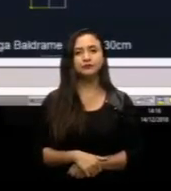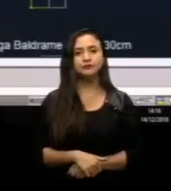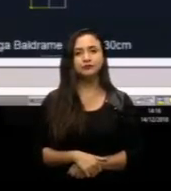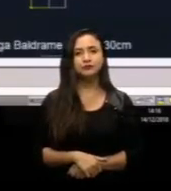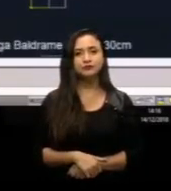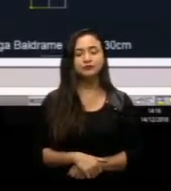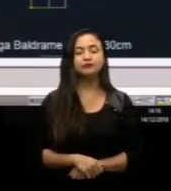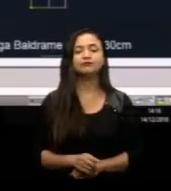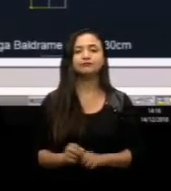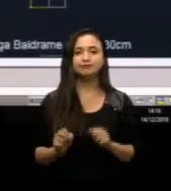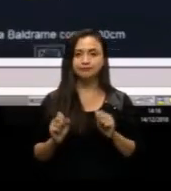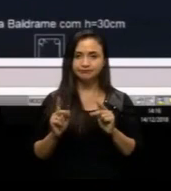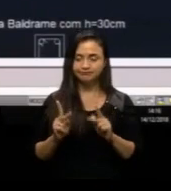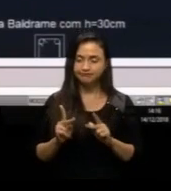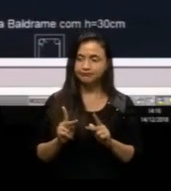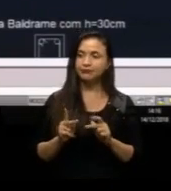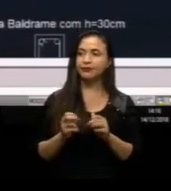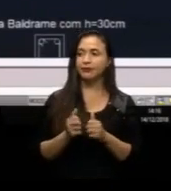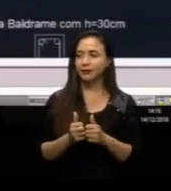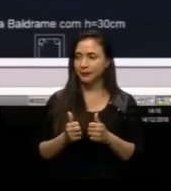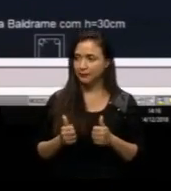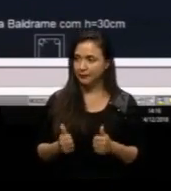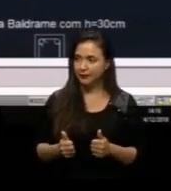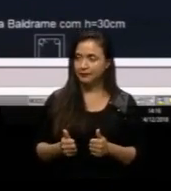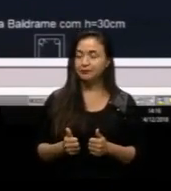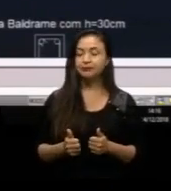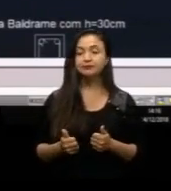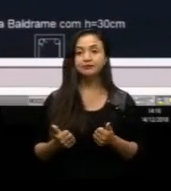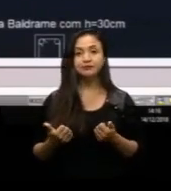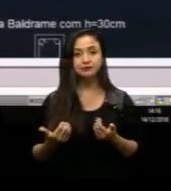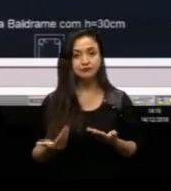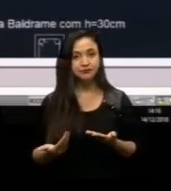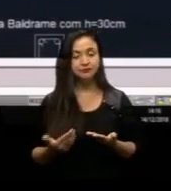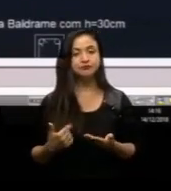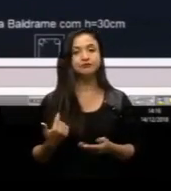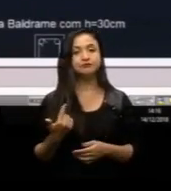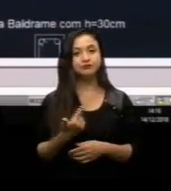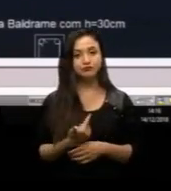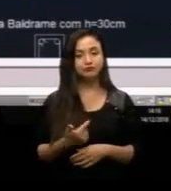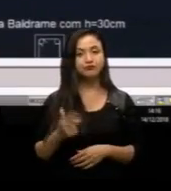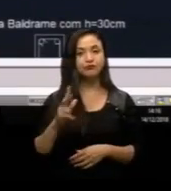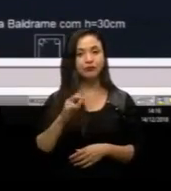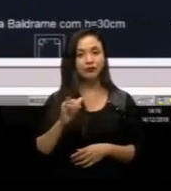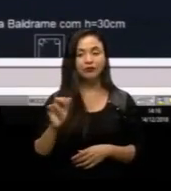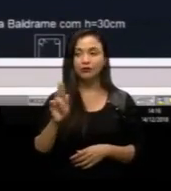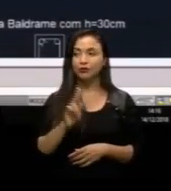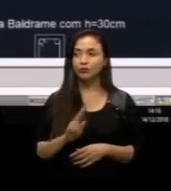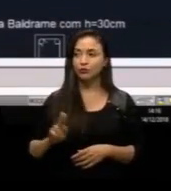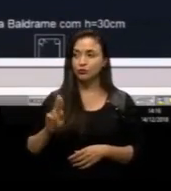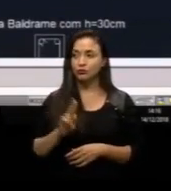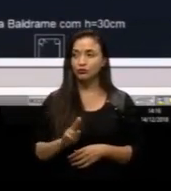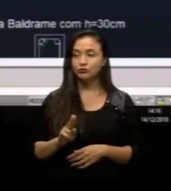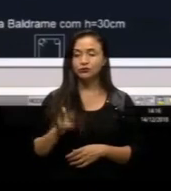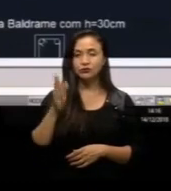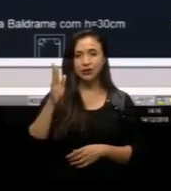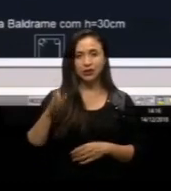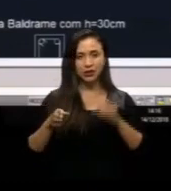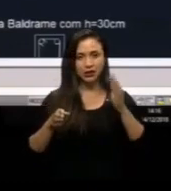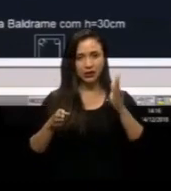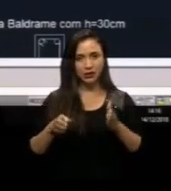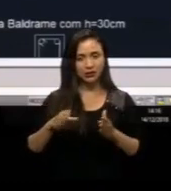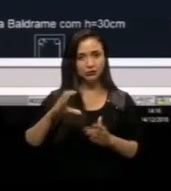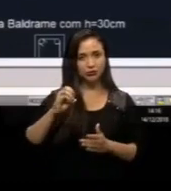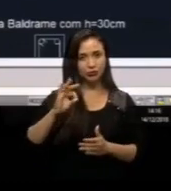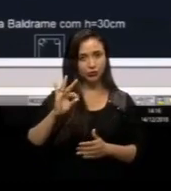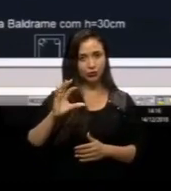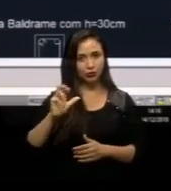Bom, muito bem. Então, a gente vai pegar esses lados aqui, essas